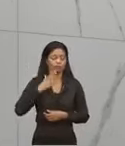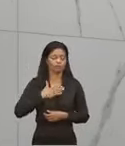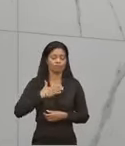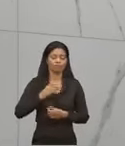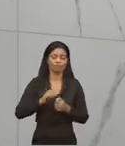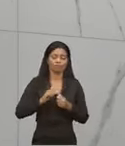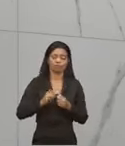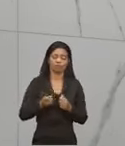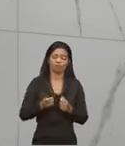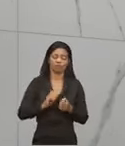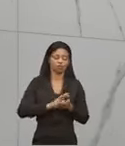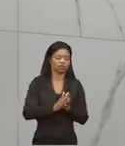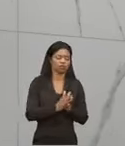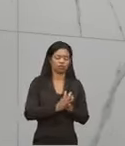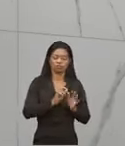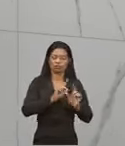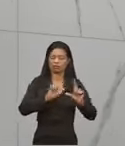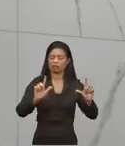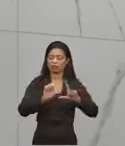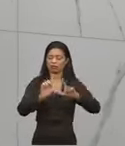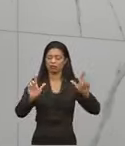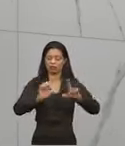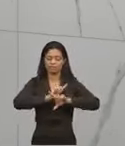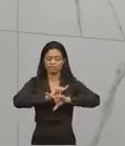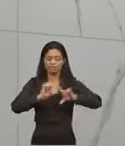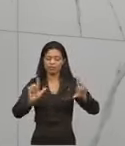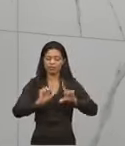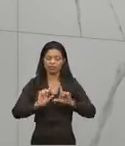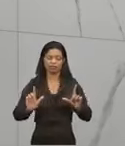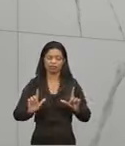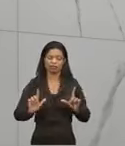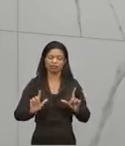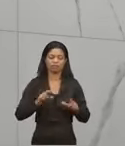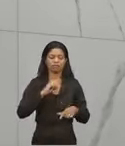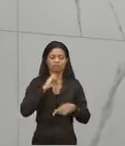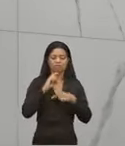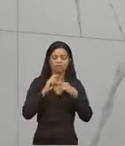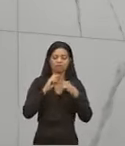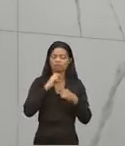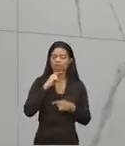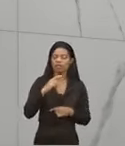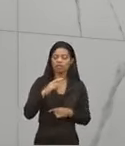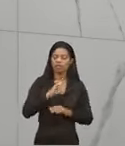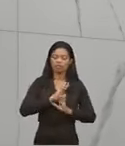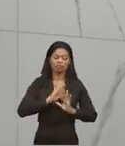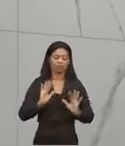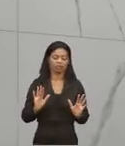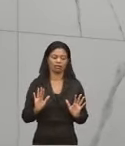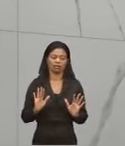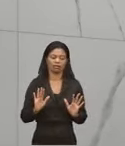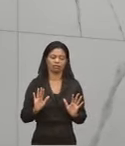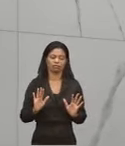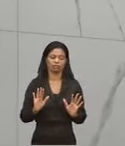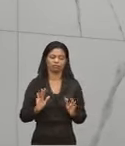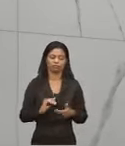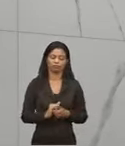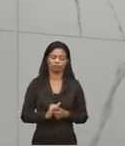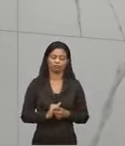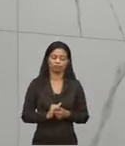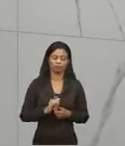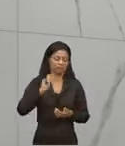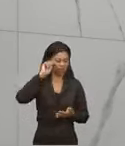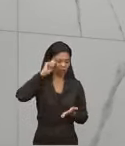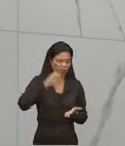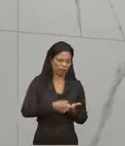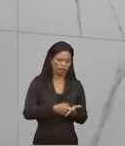Sem pisar por cima de ninguém, sem botar o pé no pescoço de ninguém para chegar onde eu quero. Se esse for o preço, que me tire desse